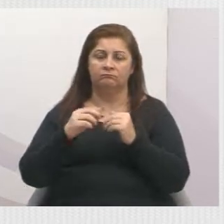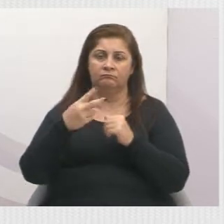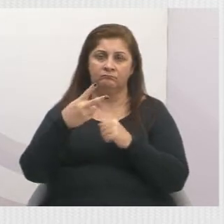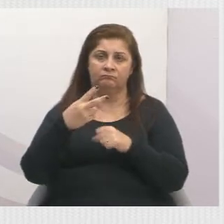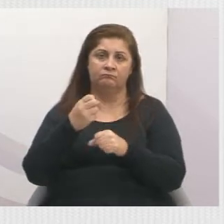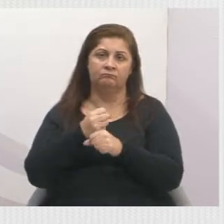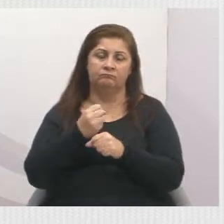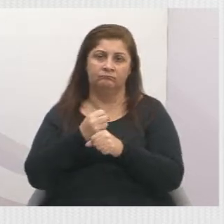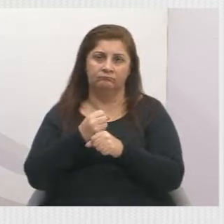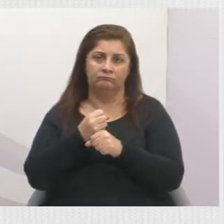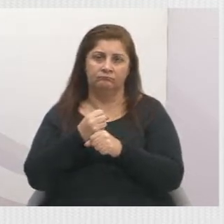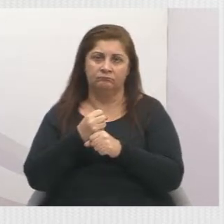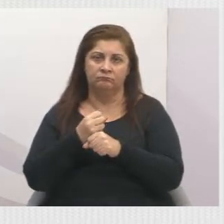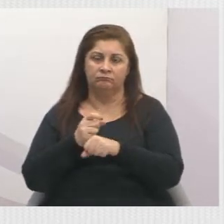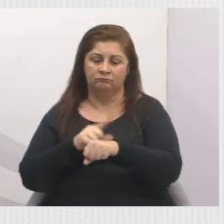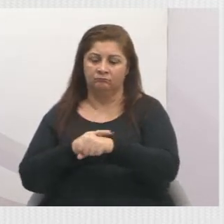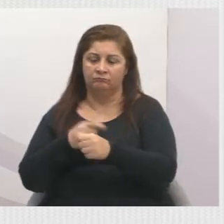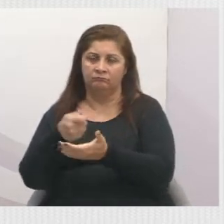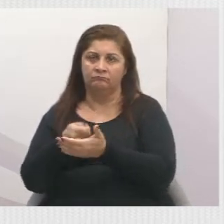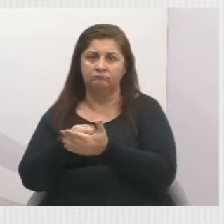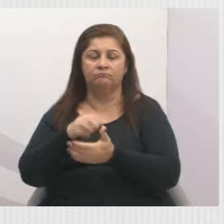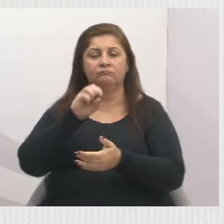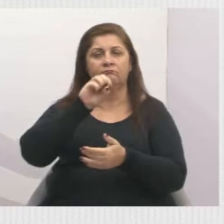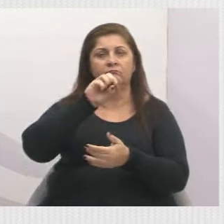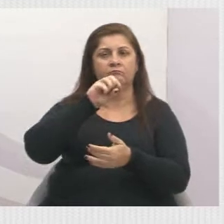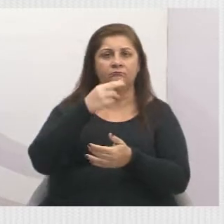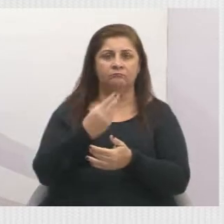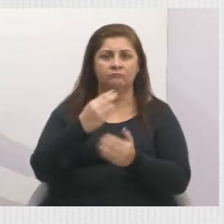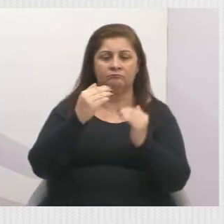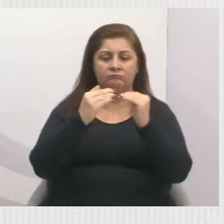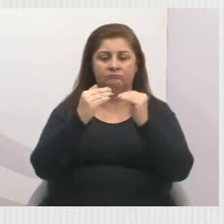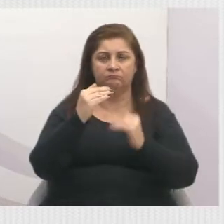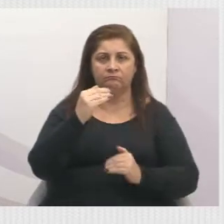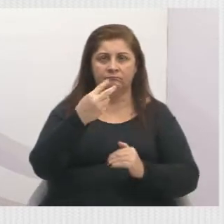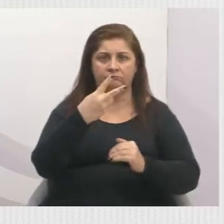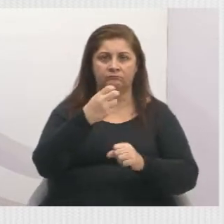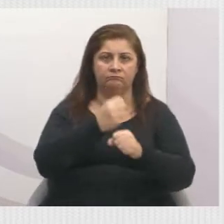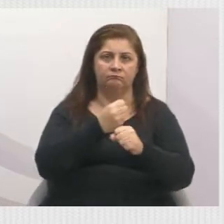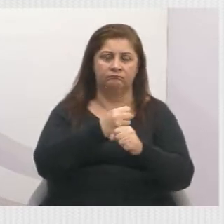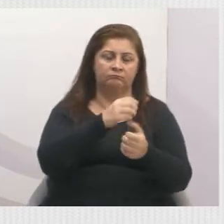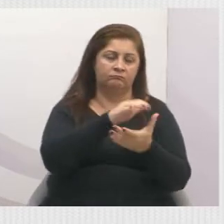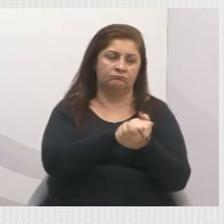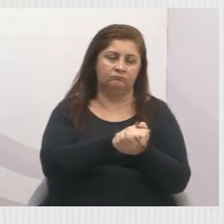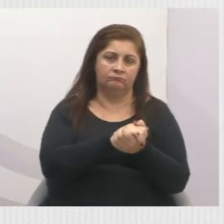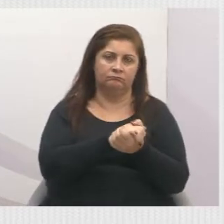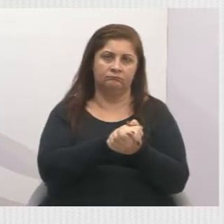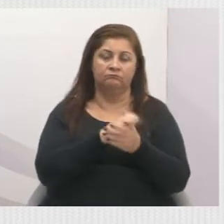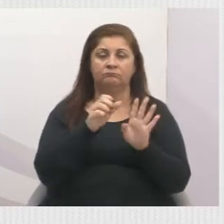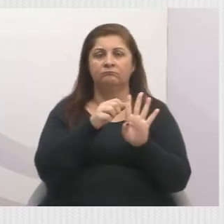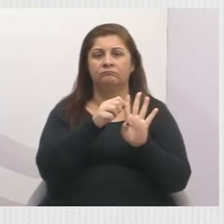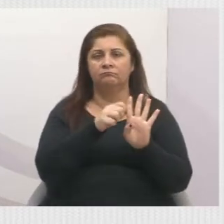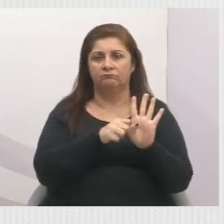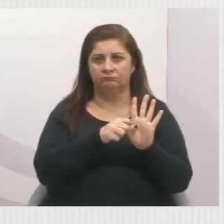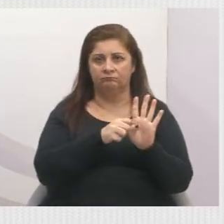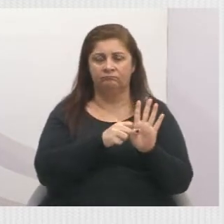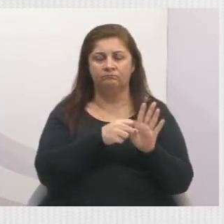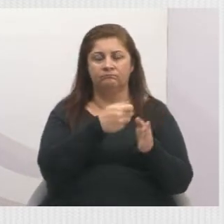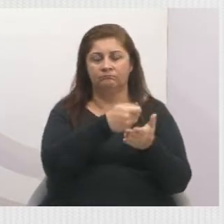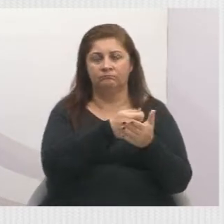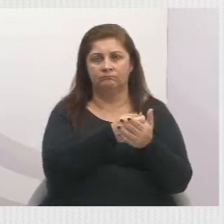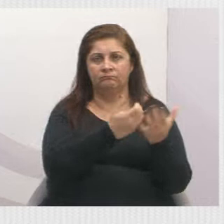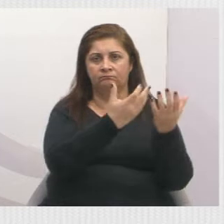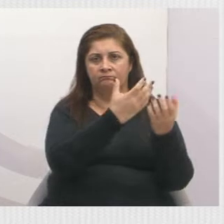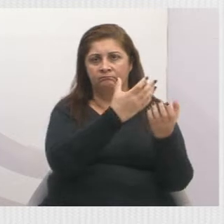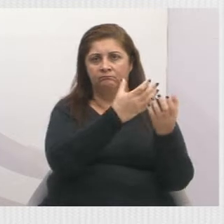de casamento. Então, 18 contribuições ou 2 anos de casamento, teria só 4 meses de pensão. Os servidores